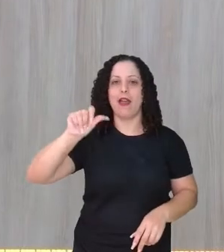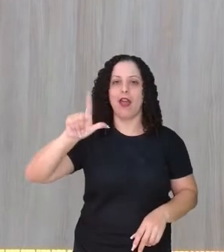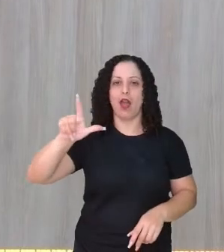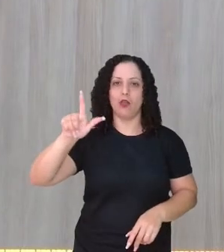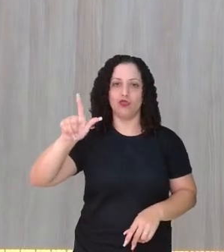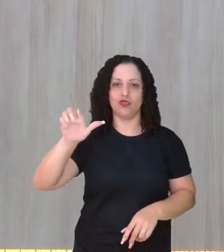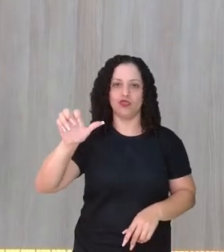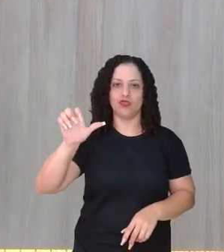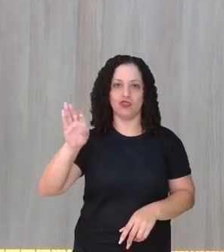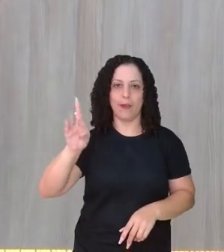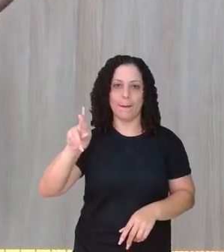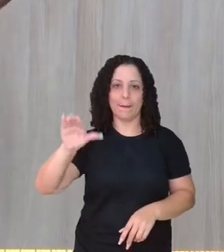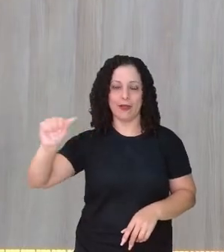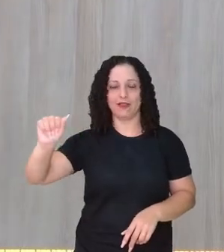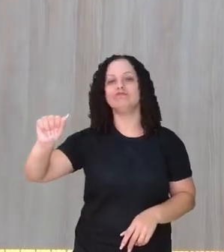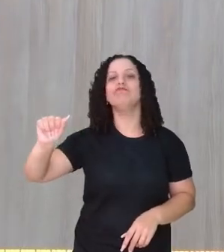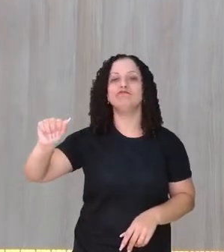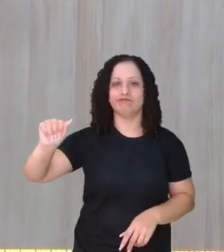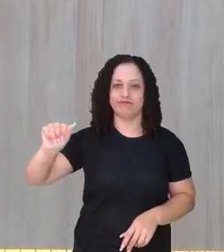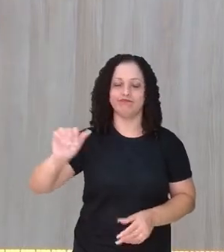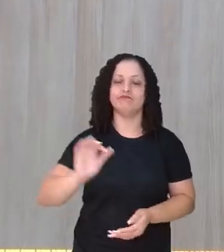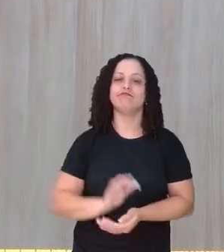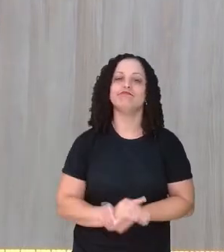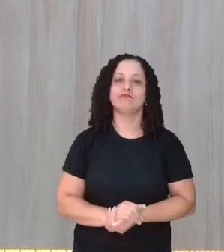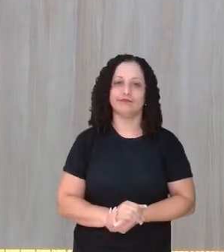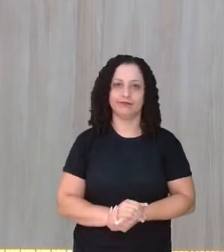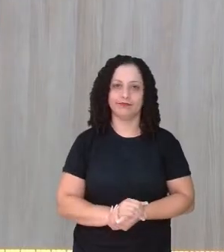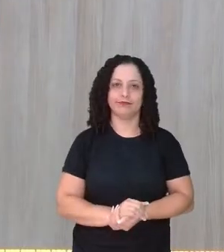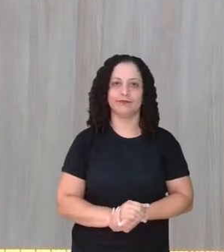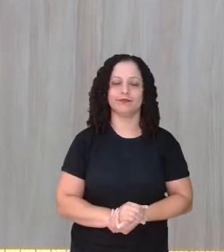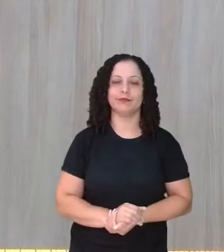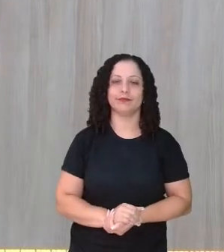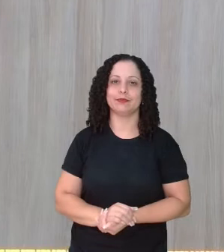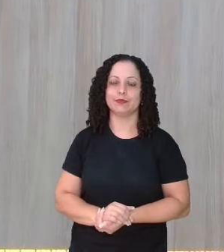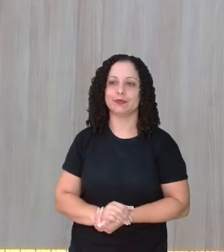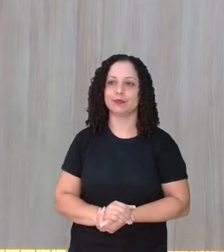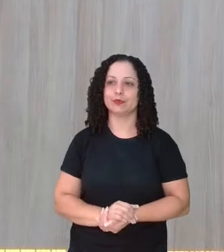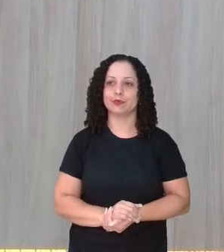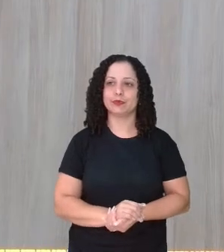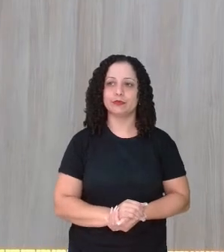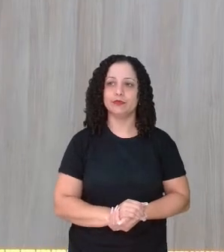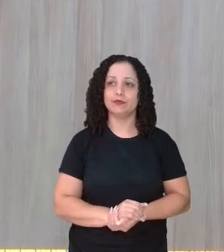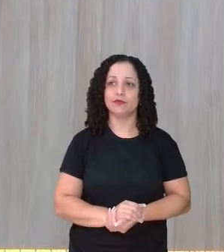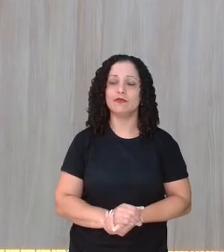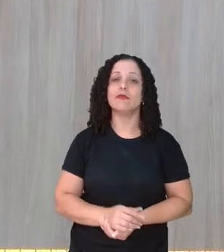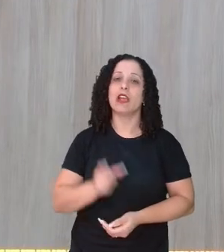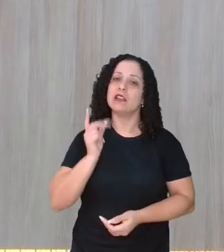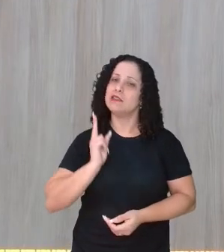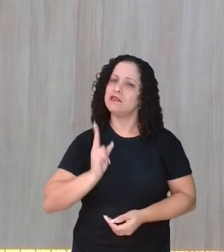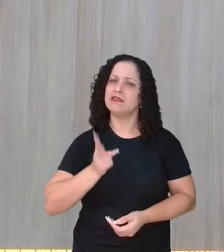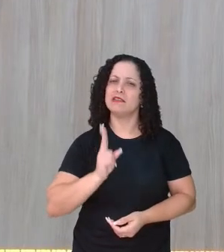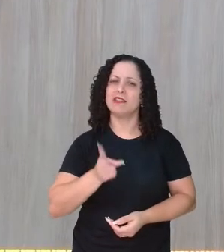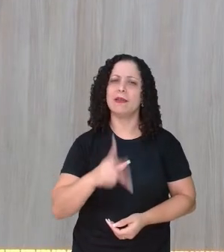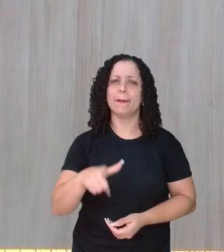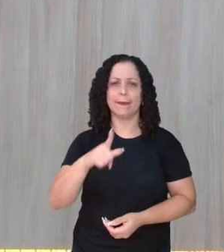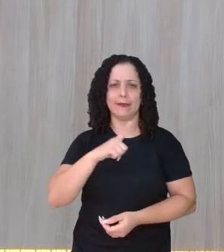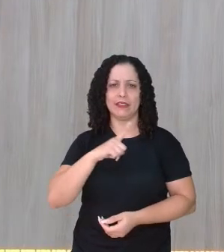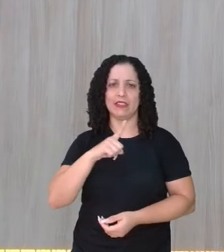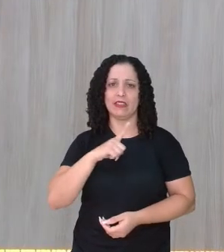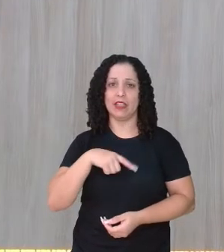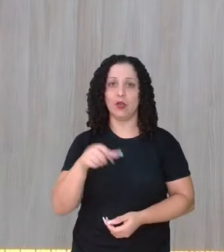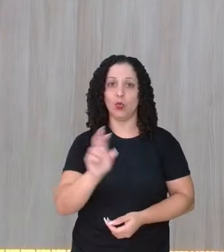essas expressões são chamadas de expressões algébricas, certo? Sempre que você encontrar aí o